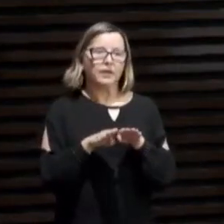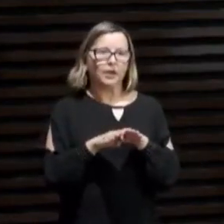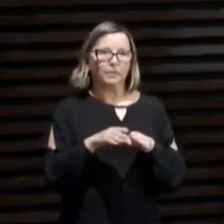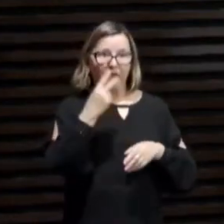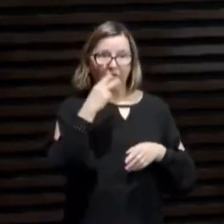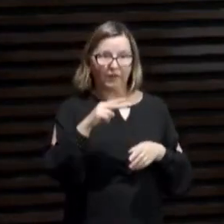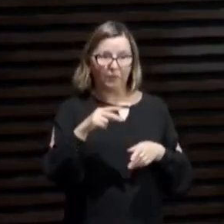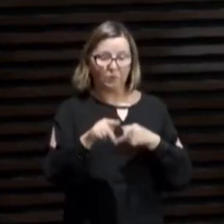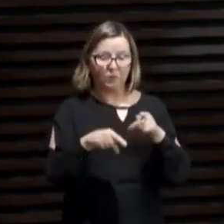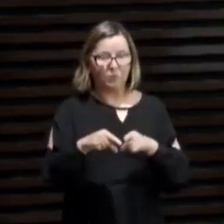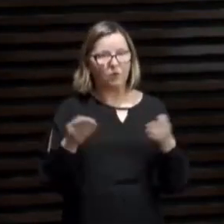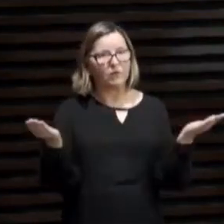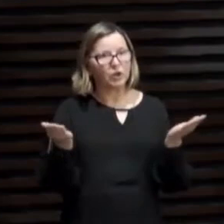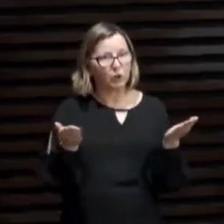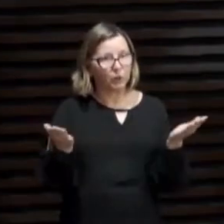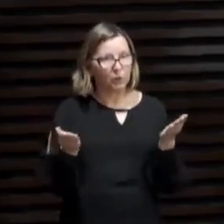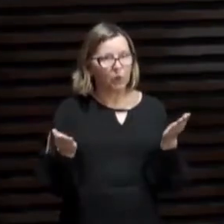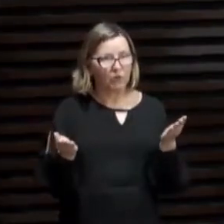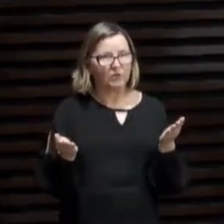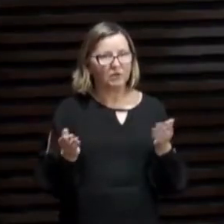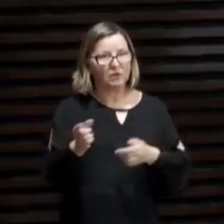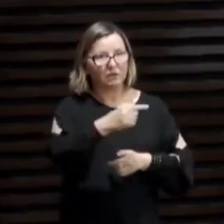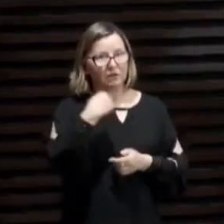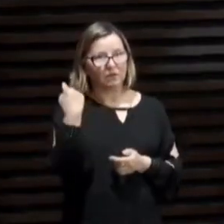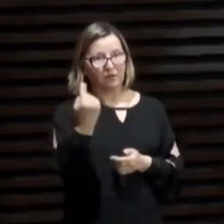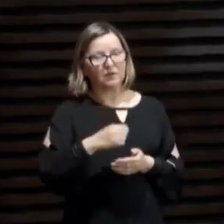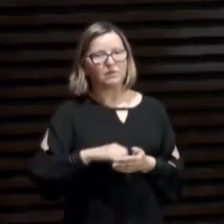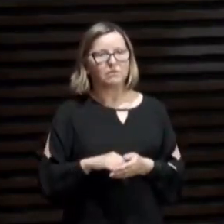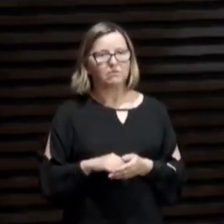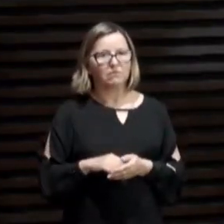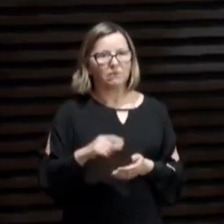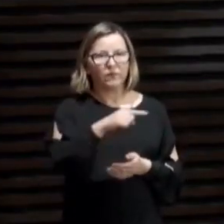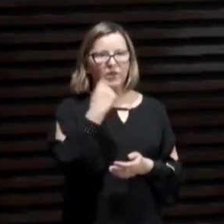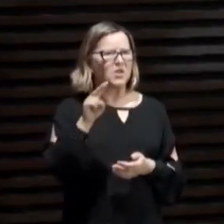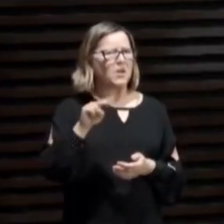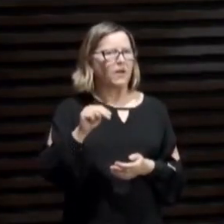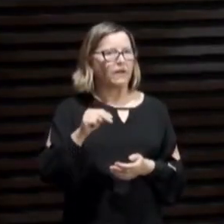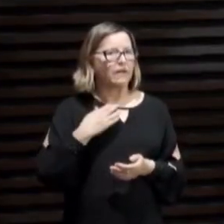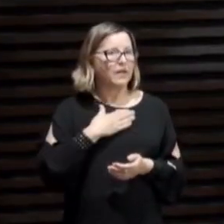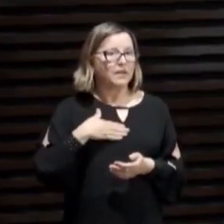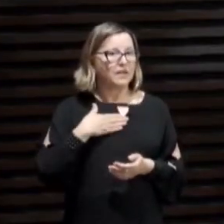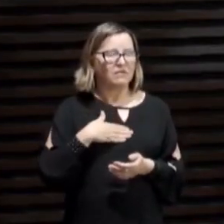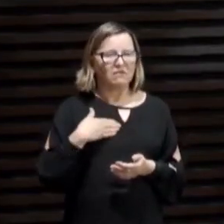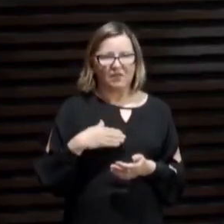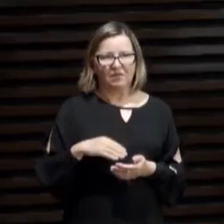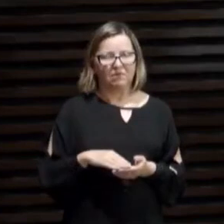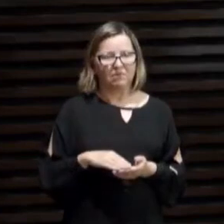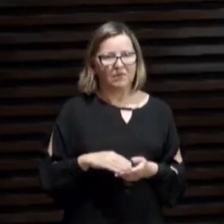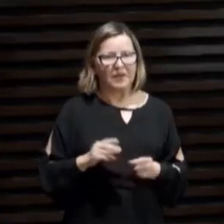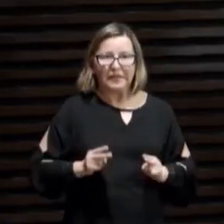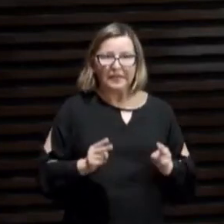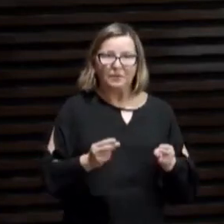aqui também. É nosso. Nós nunca estamos satisfeitos com nada.